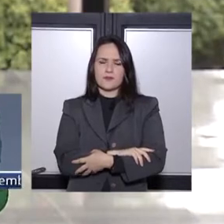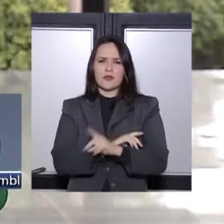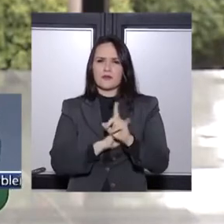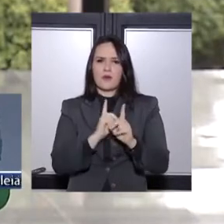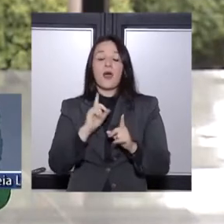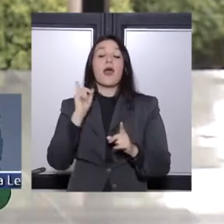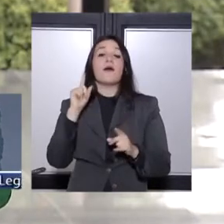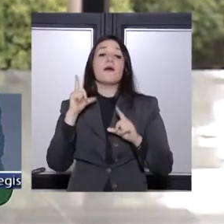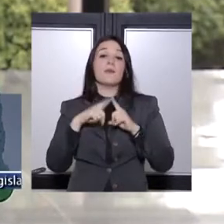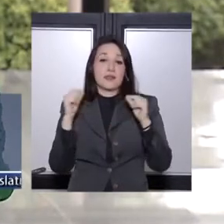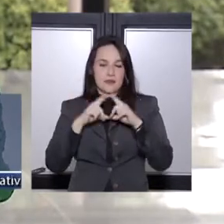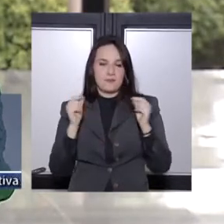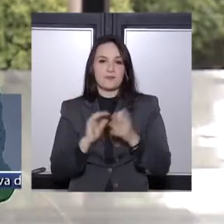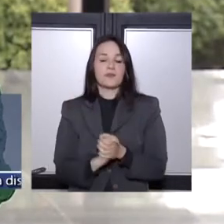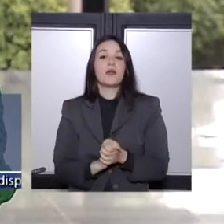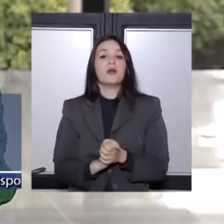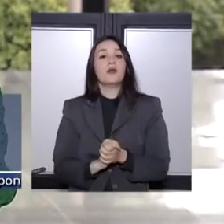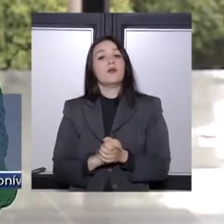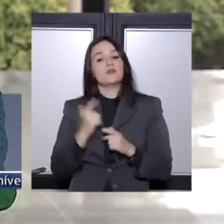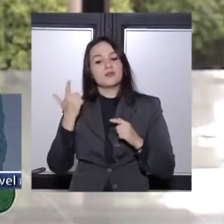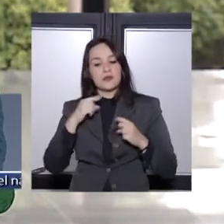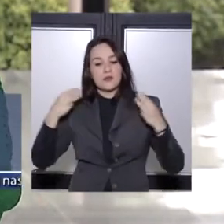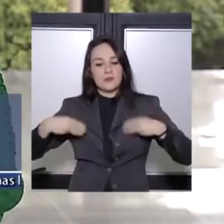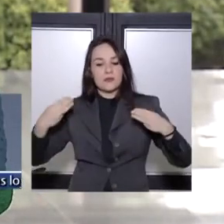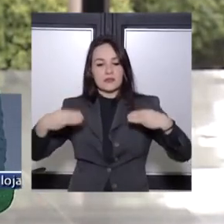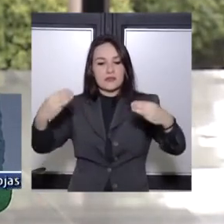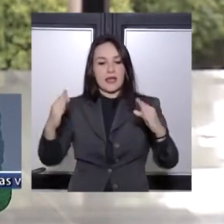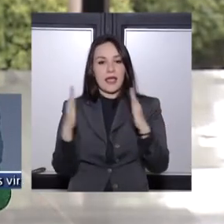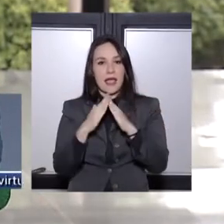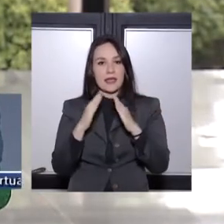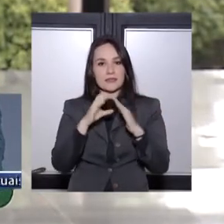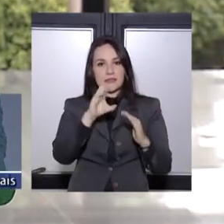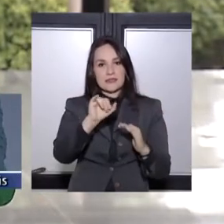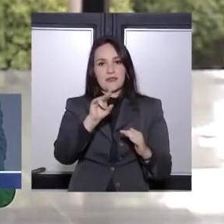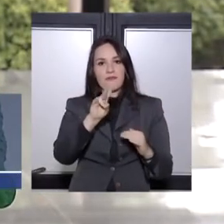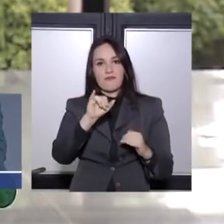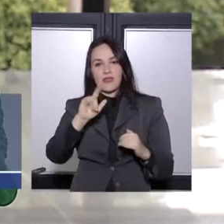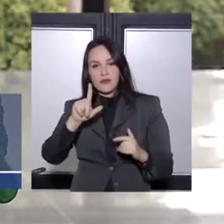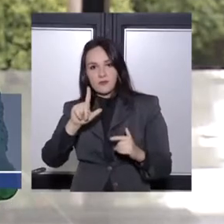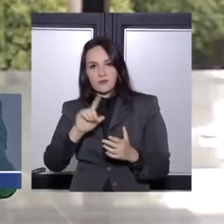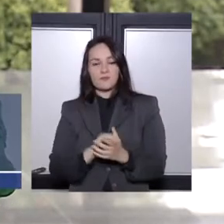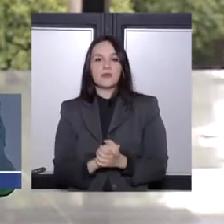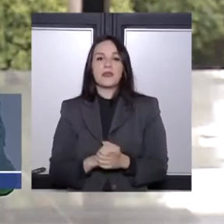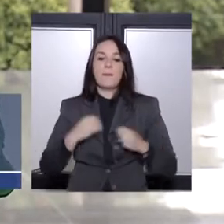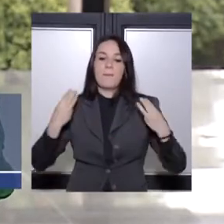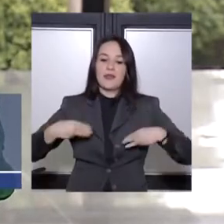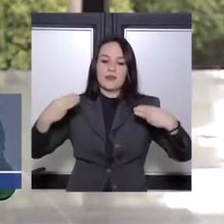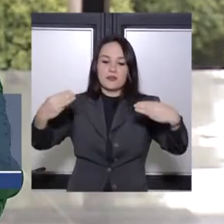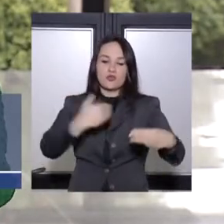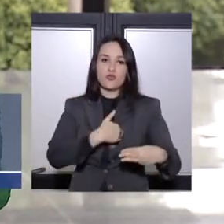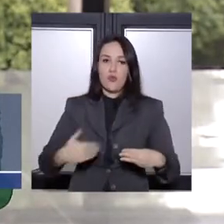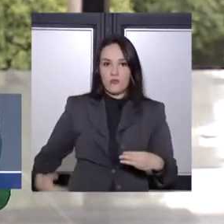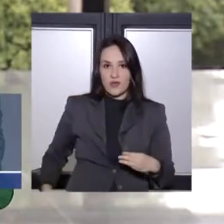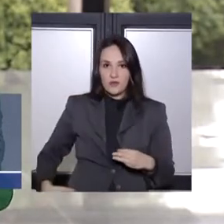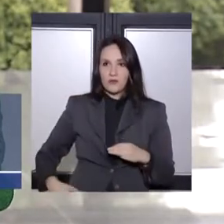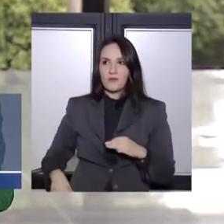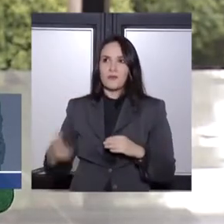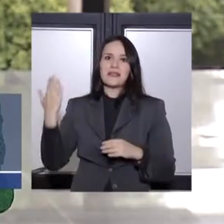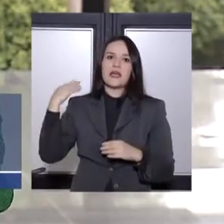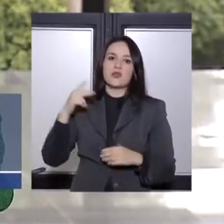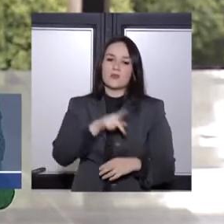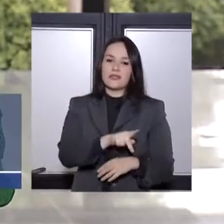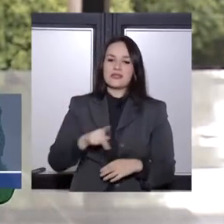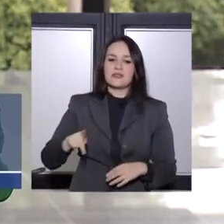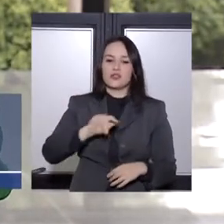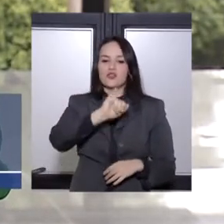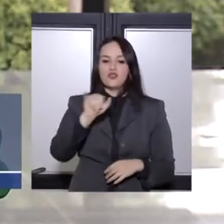da Casa Civil e ministro da Educação no governo João Goulart. Darcy Ribeiro sempre deixou